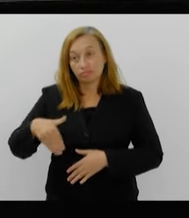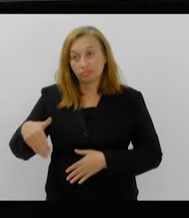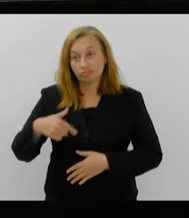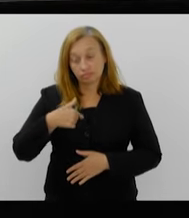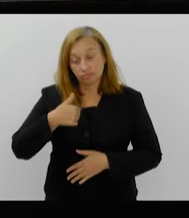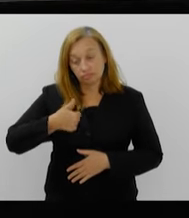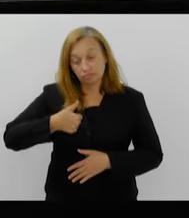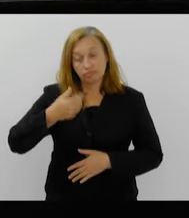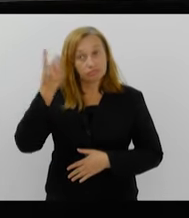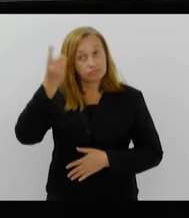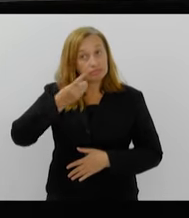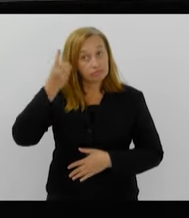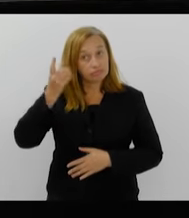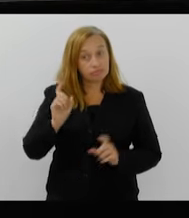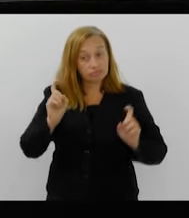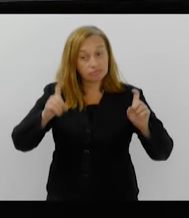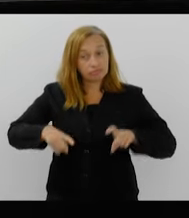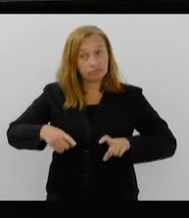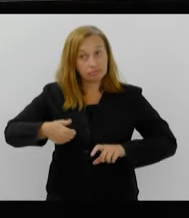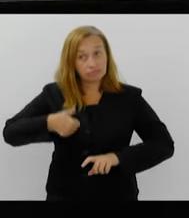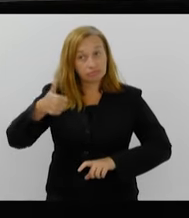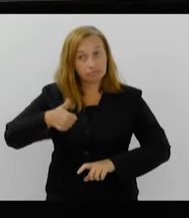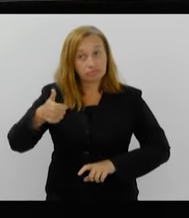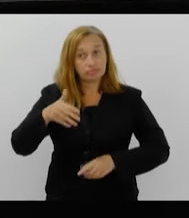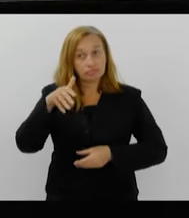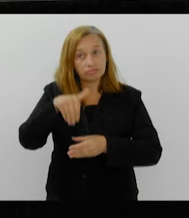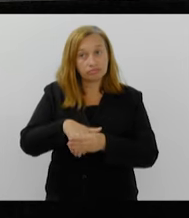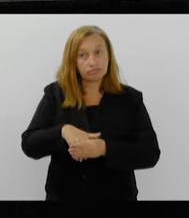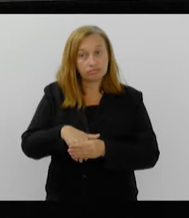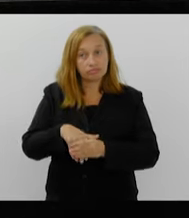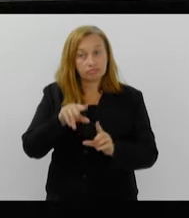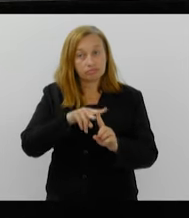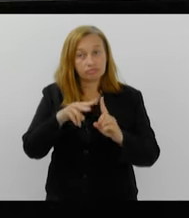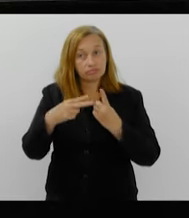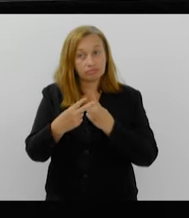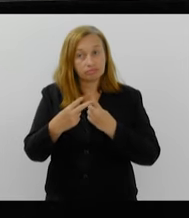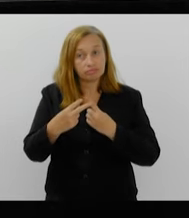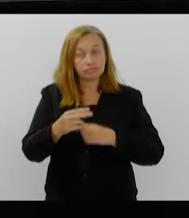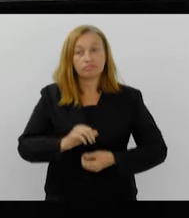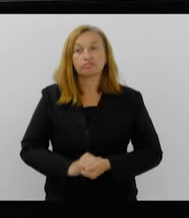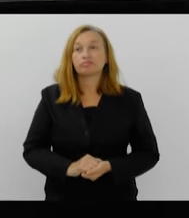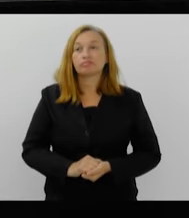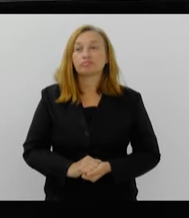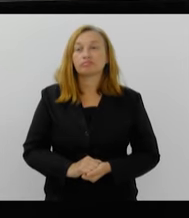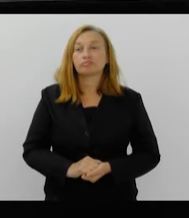primeiro mandato, votações visando